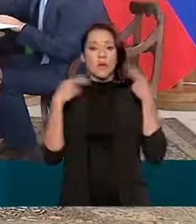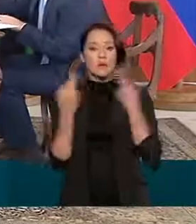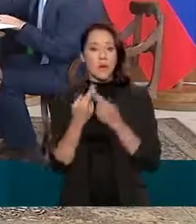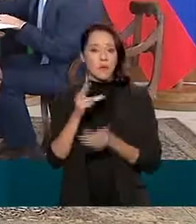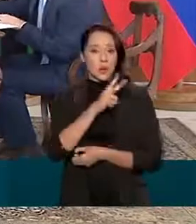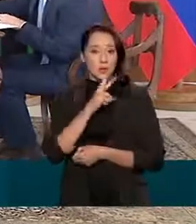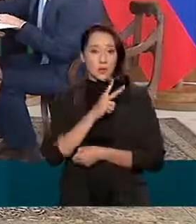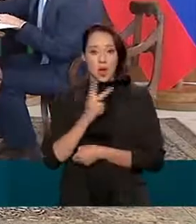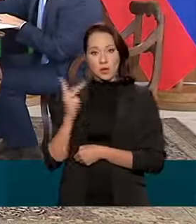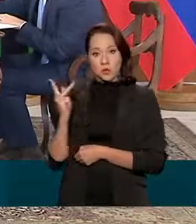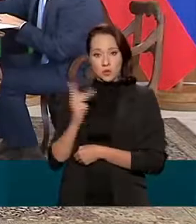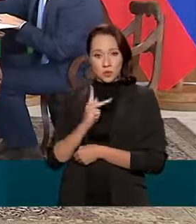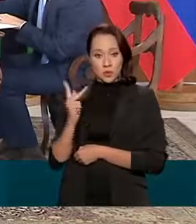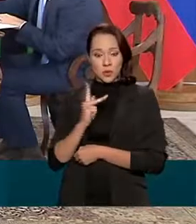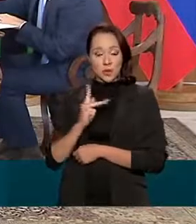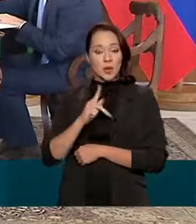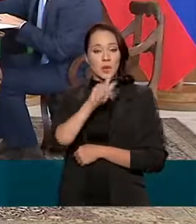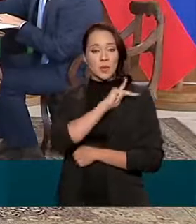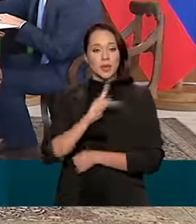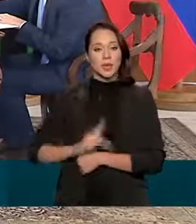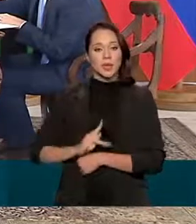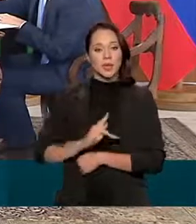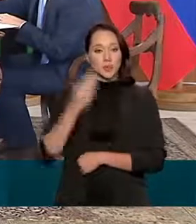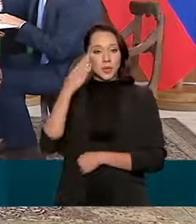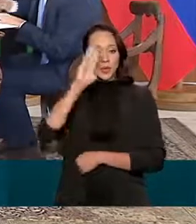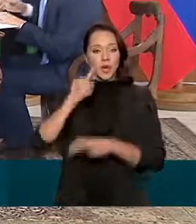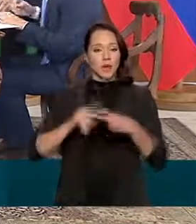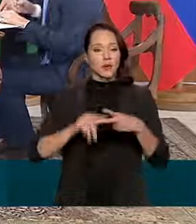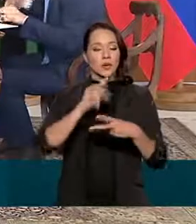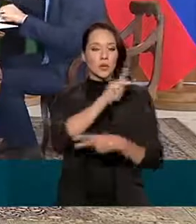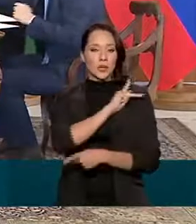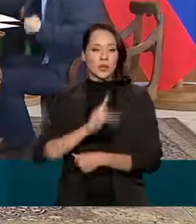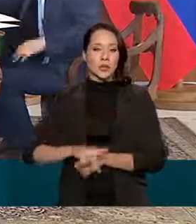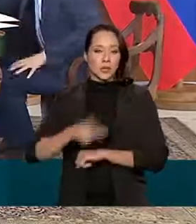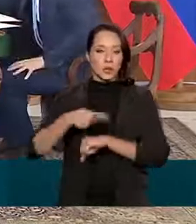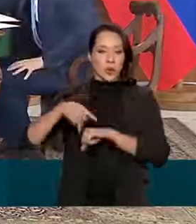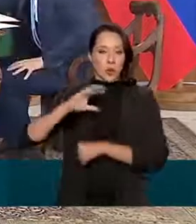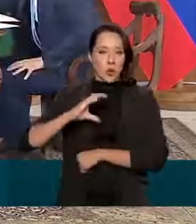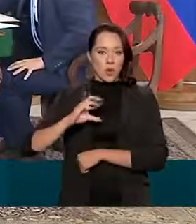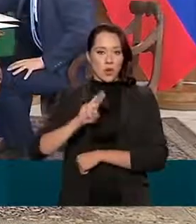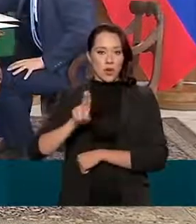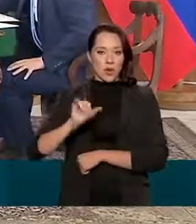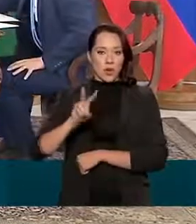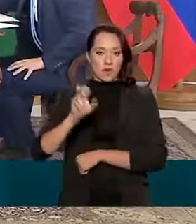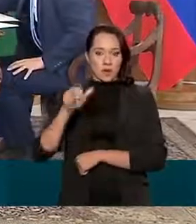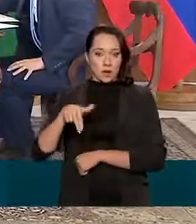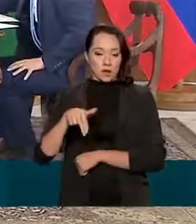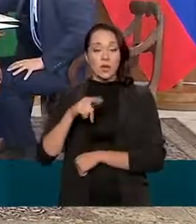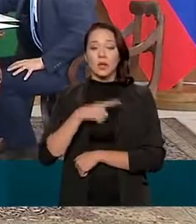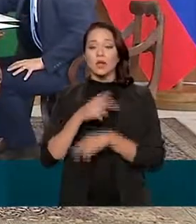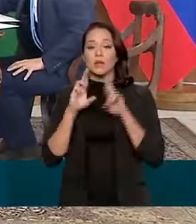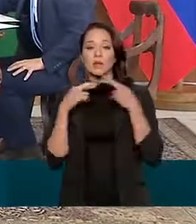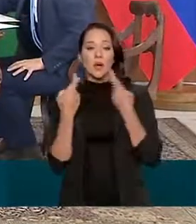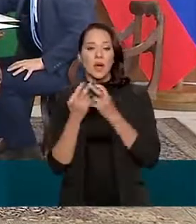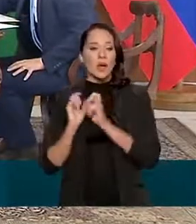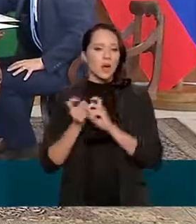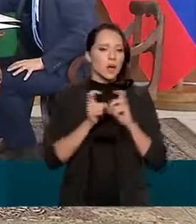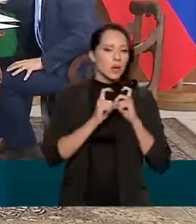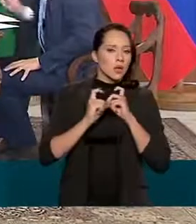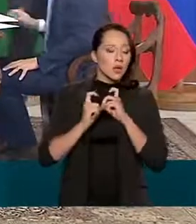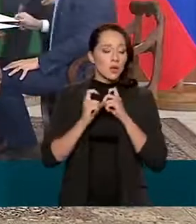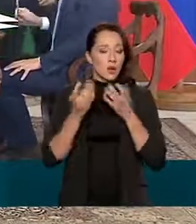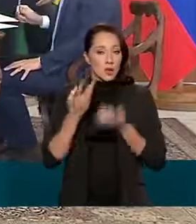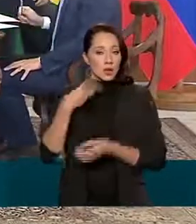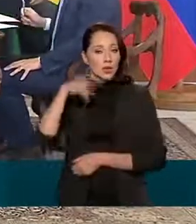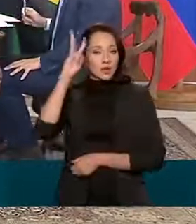onde o presidente Jair bolsonaro e o presidente da Colômbia Ivan Duque Marquez tiveram agora pouco nesta